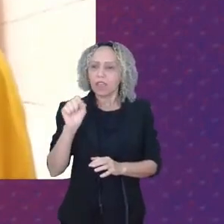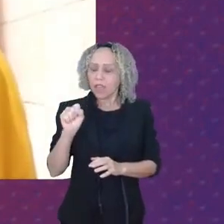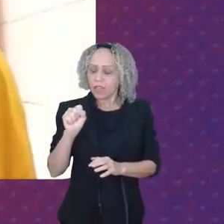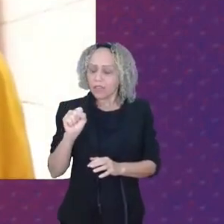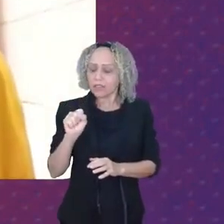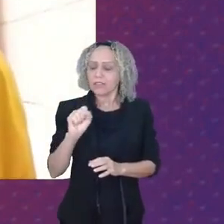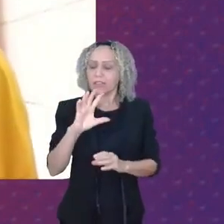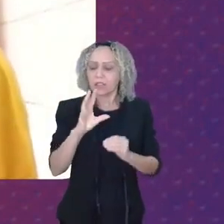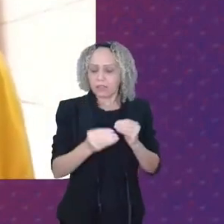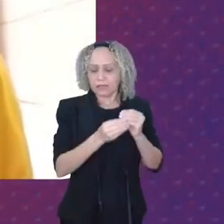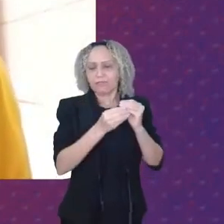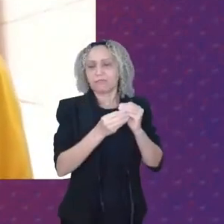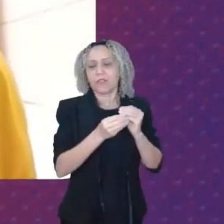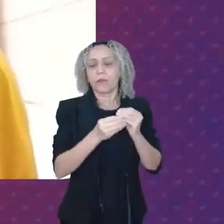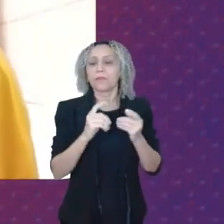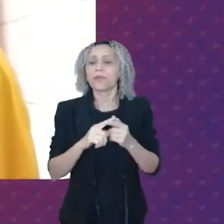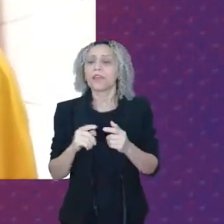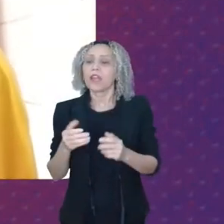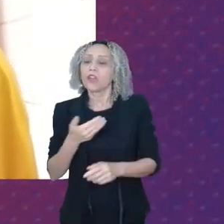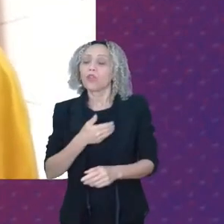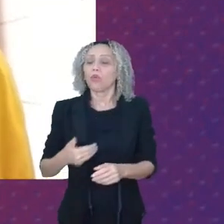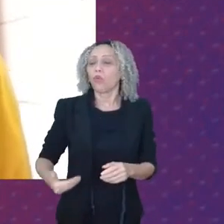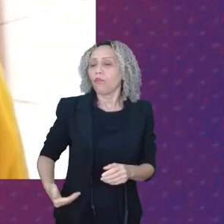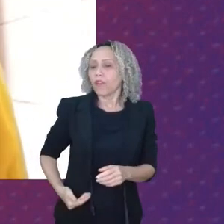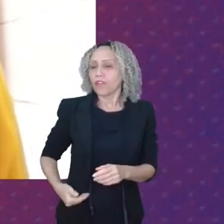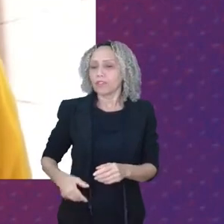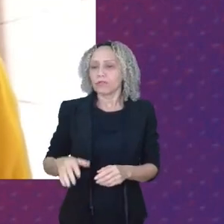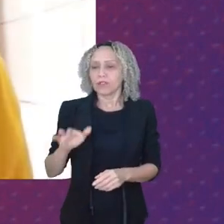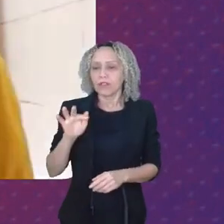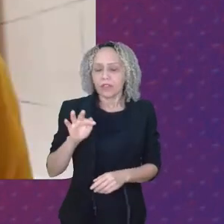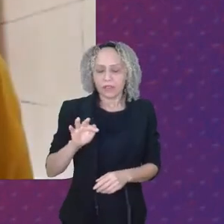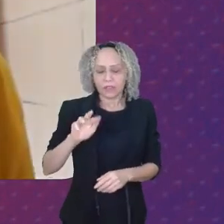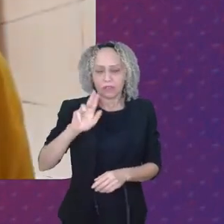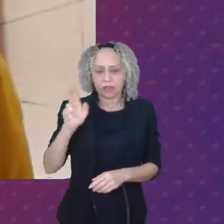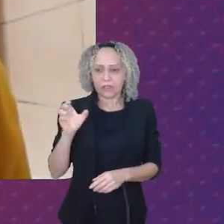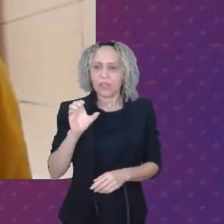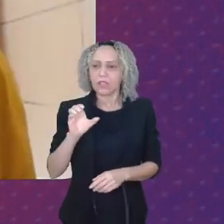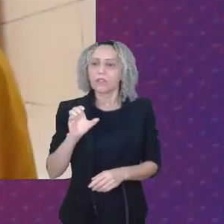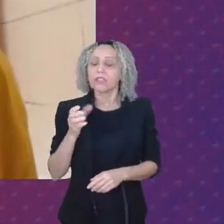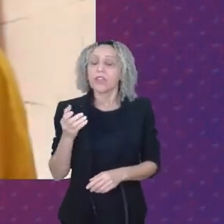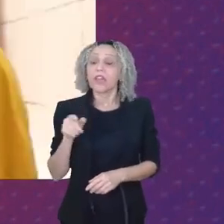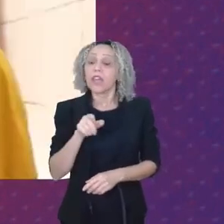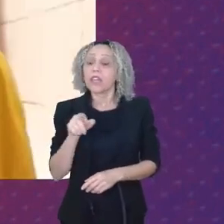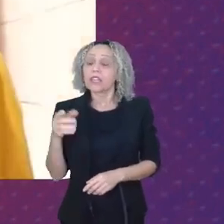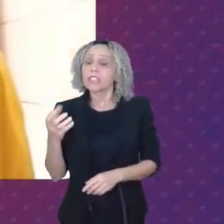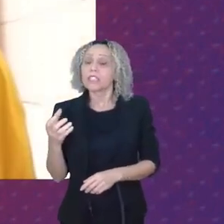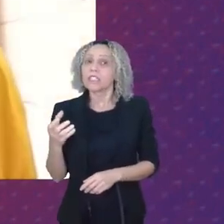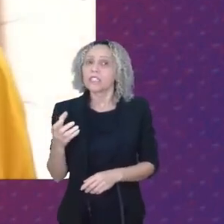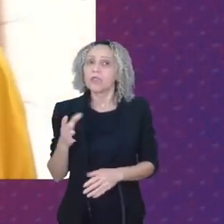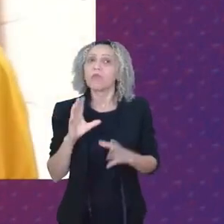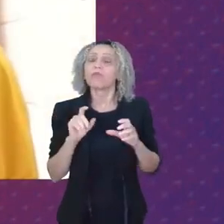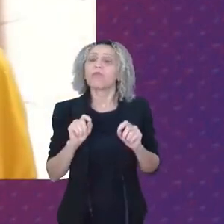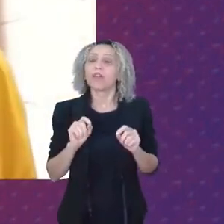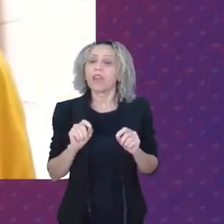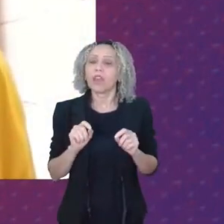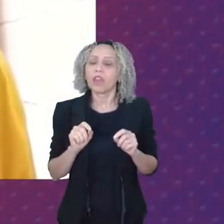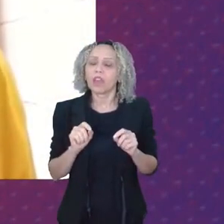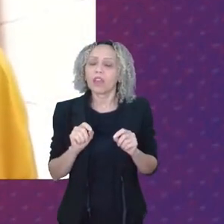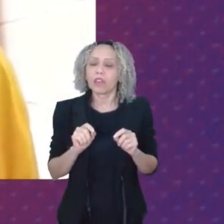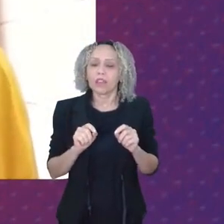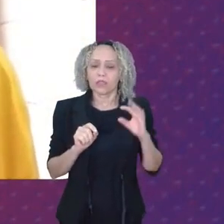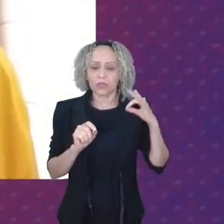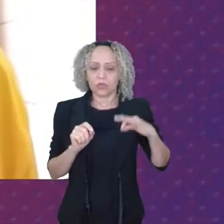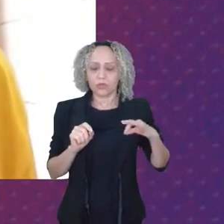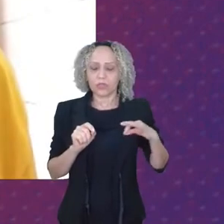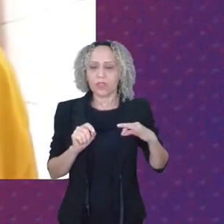eles queriam aprovar o FGTS para as trabalhadoras domésticas, recolhendo apenas 2% sobre o salário.